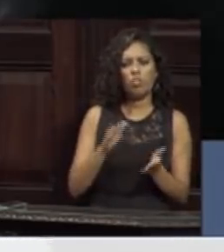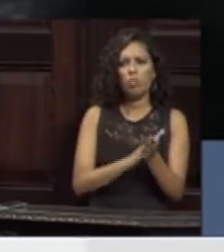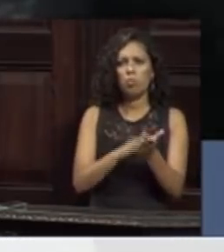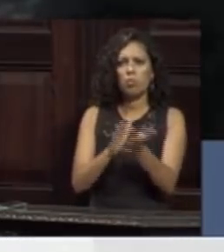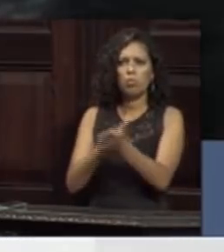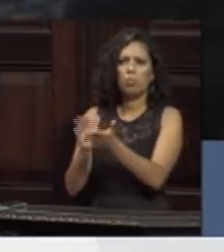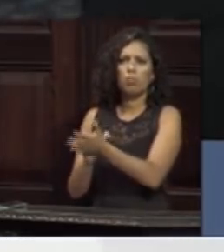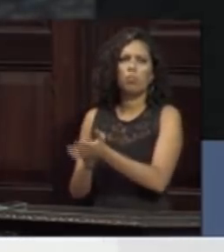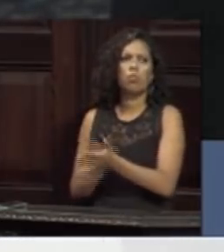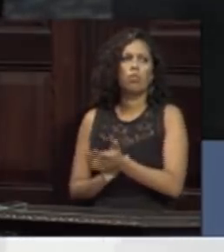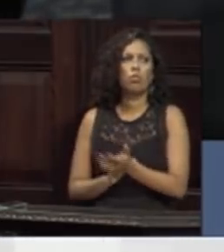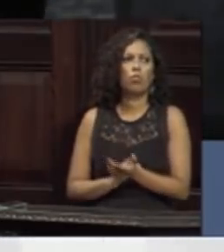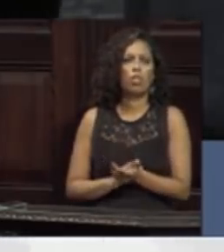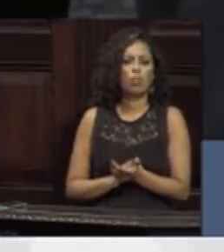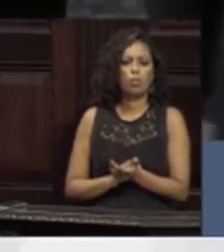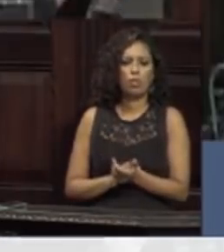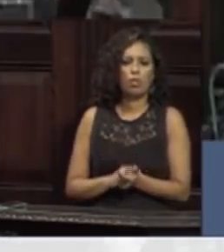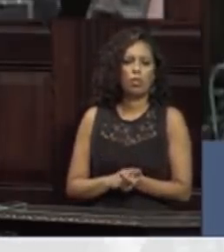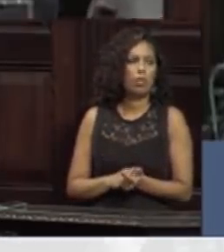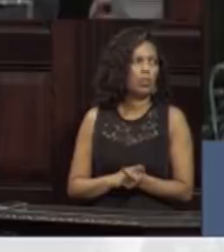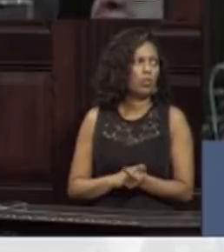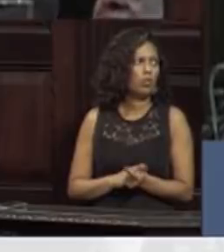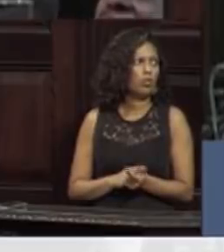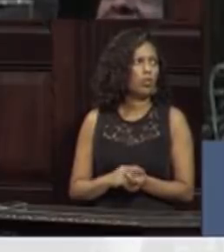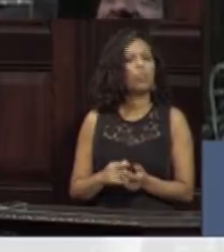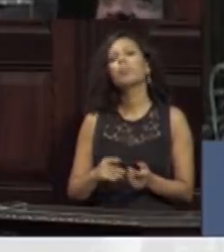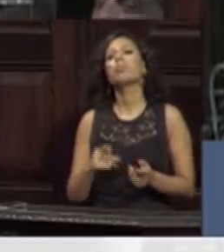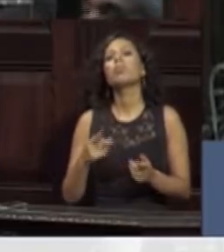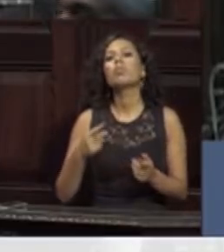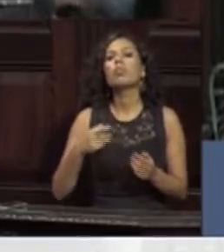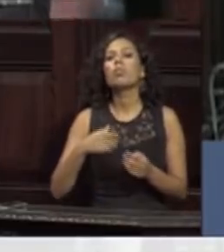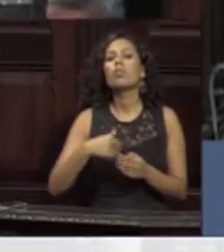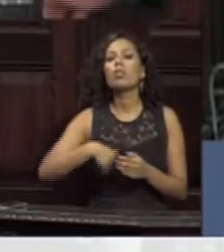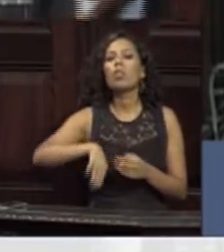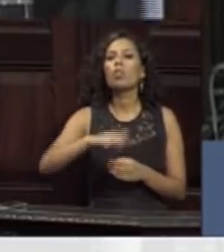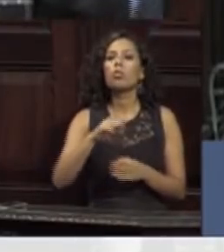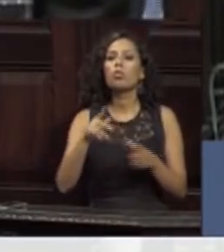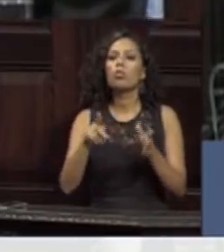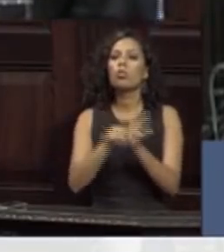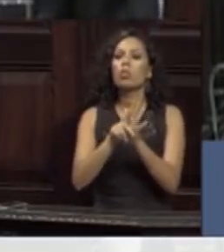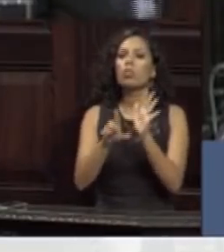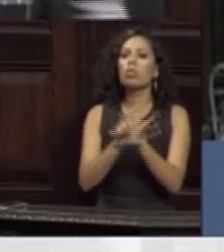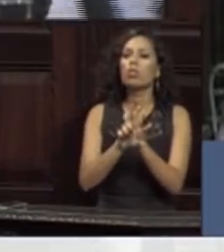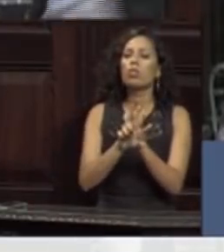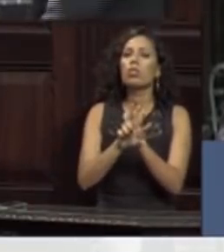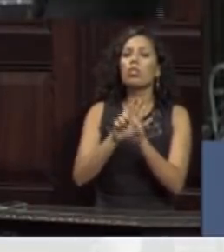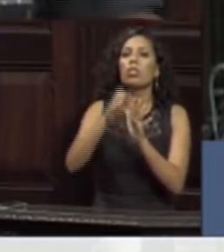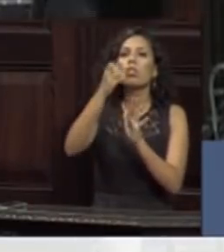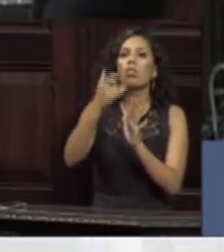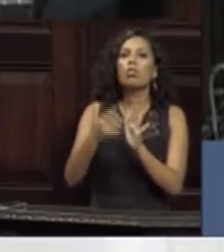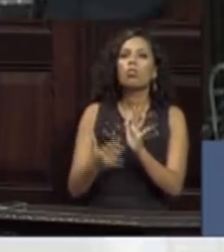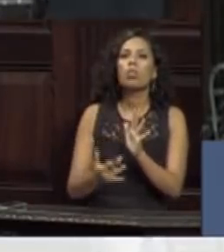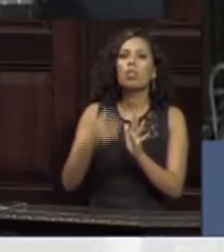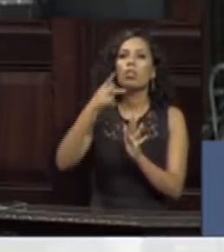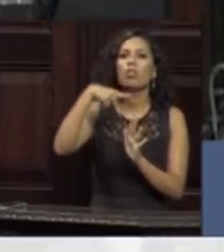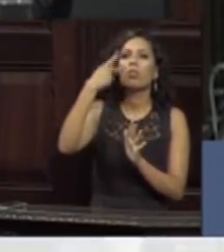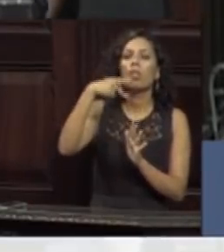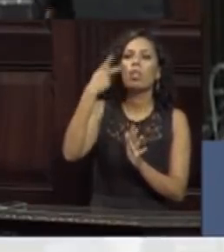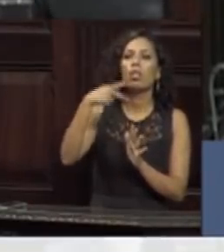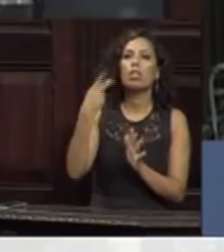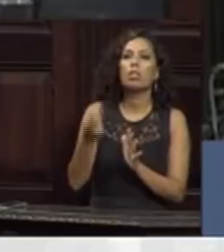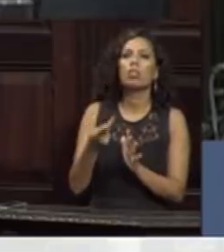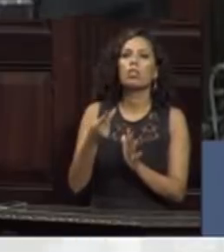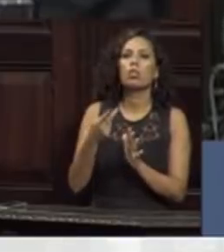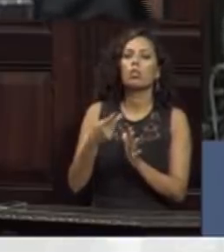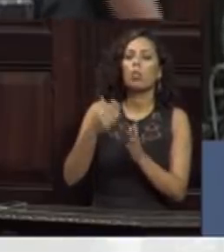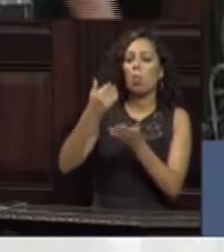Parabéns! Anuncio, em regime de urgência, em votação, discussão única, projeto de lei complementar 51/2018, de autoria do Ministério Público,